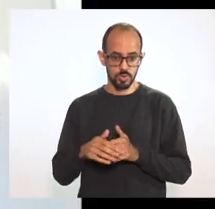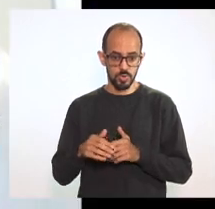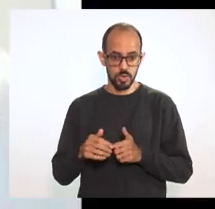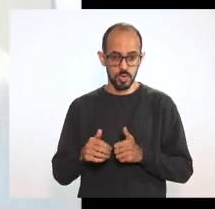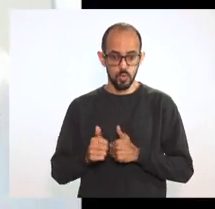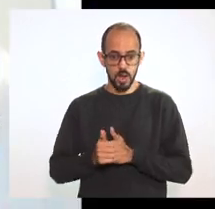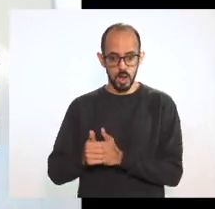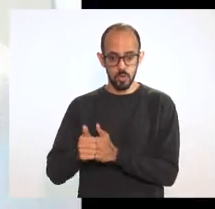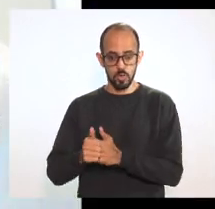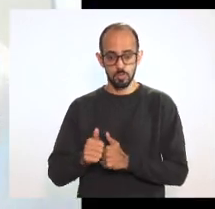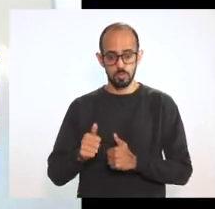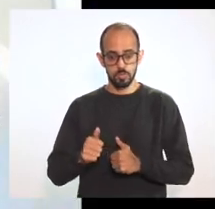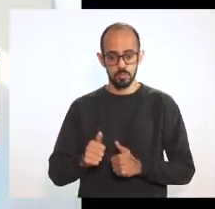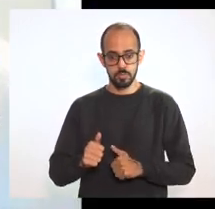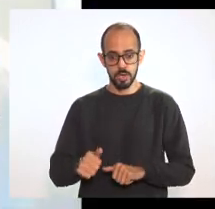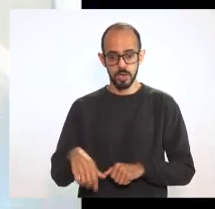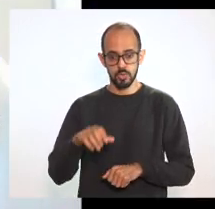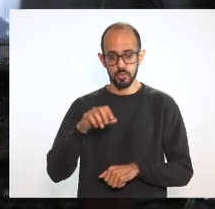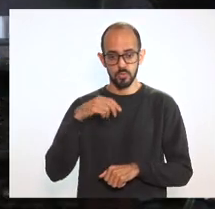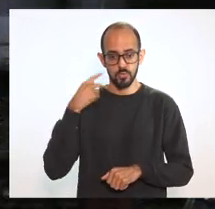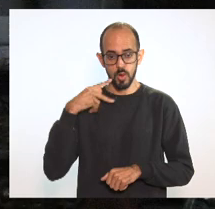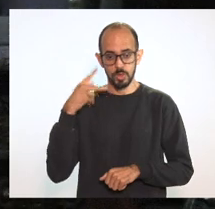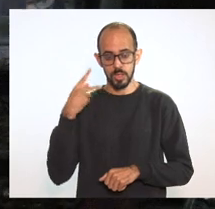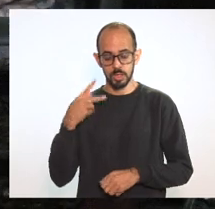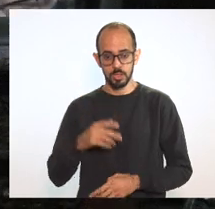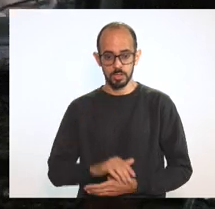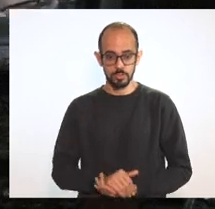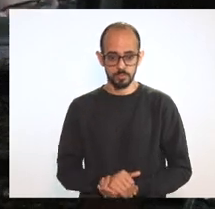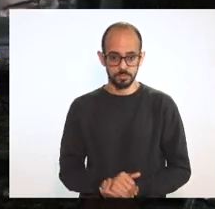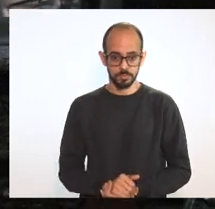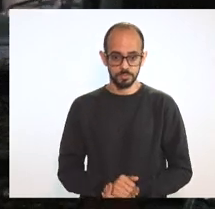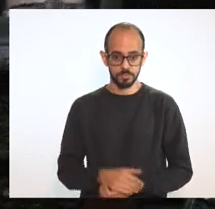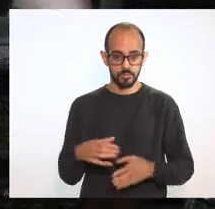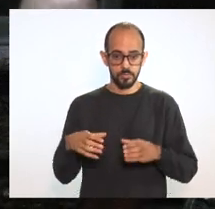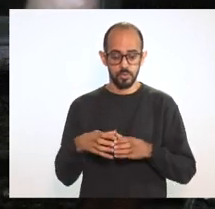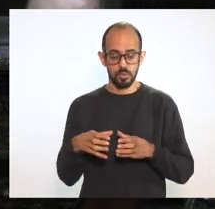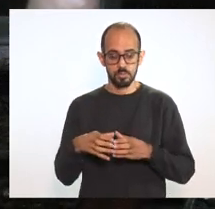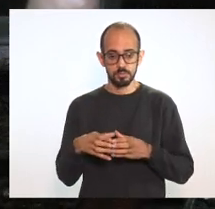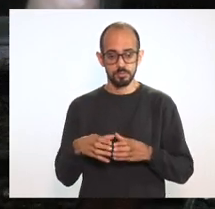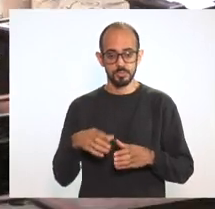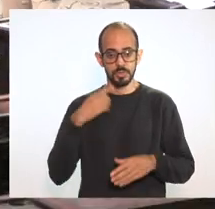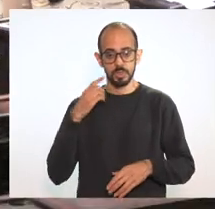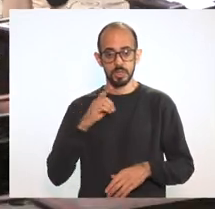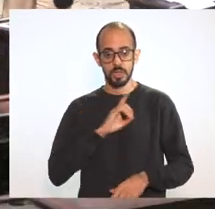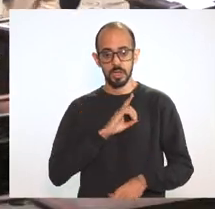pelo deputado Valdec Carneiro. Pela Comissão de Segurança Pública, deputado delegado Carlos Augusto.